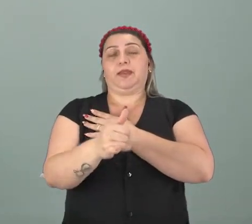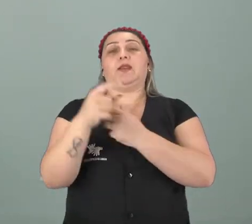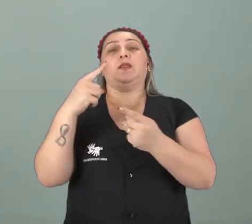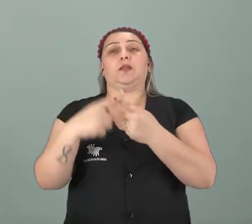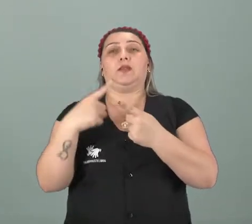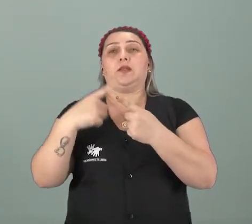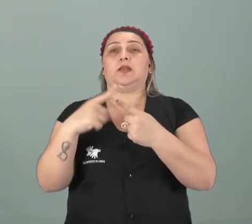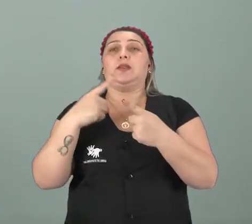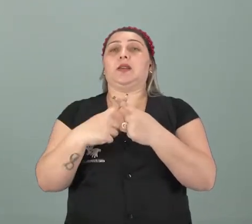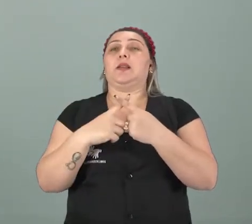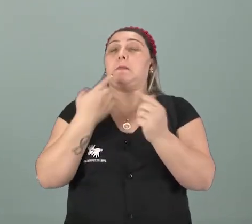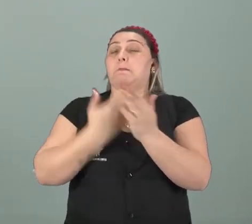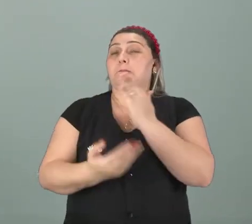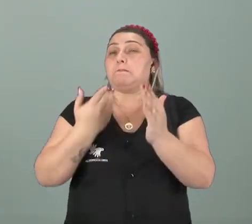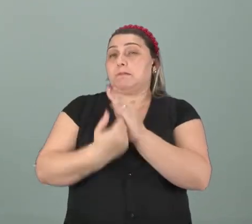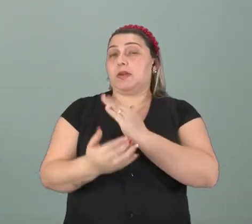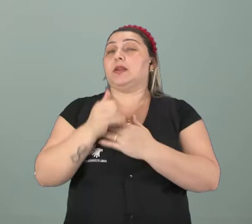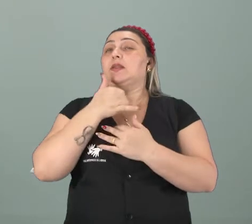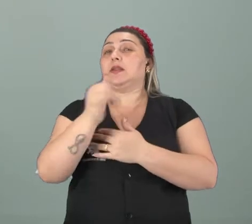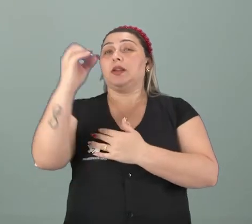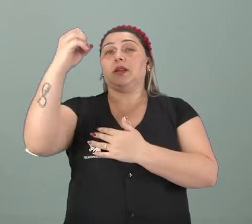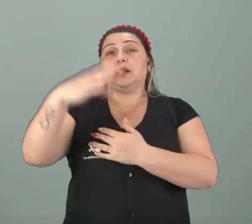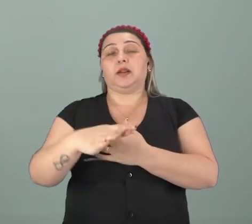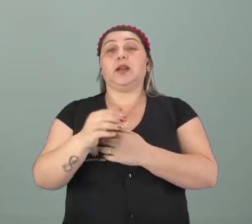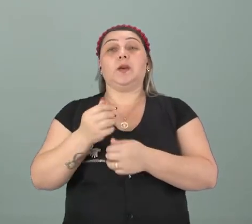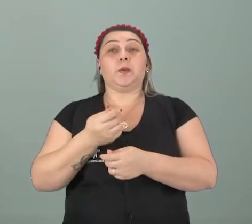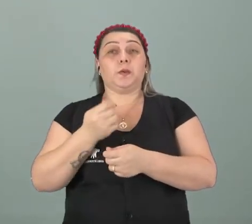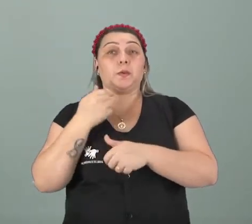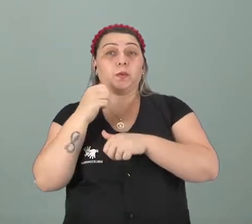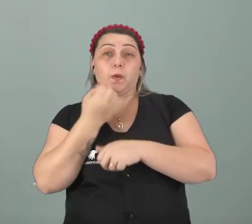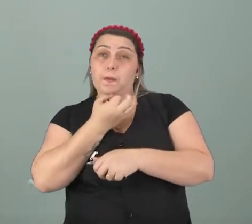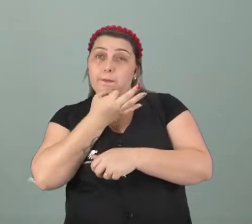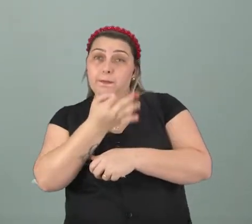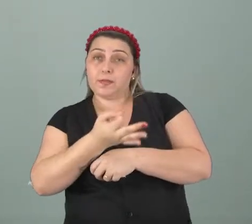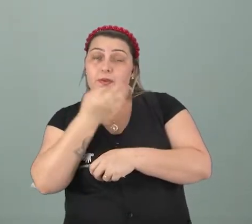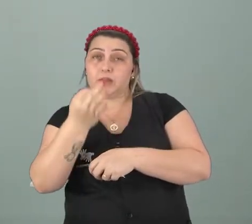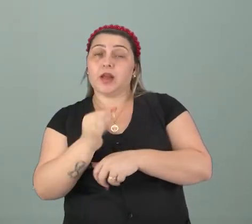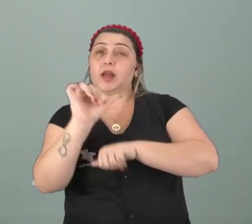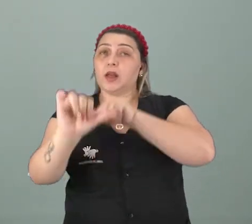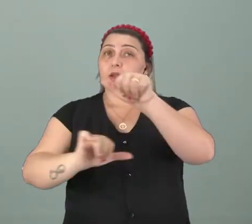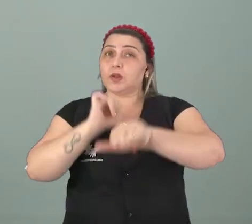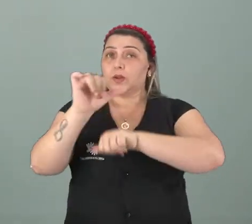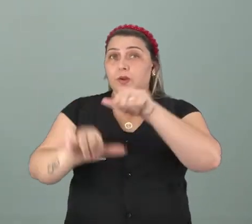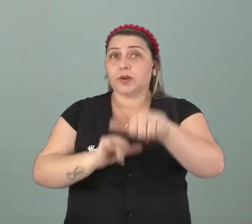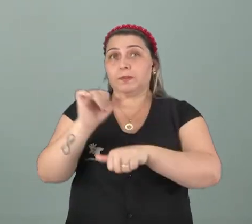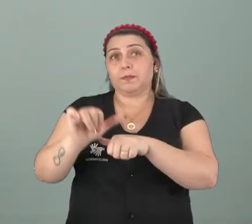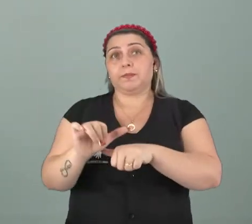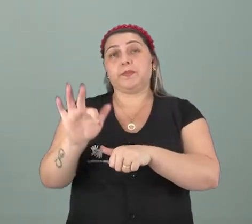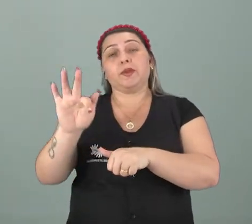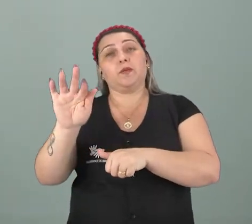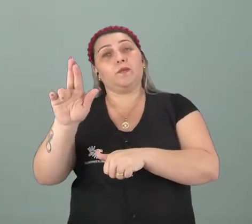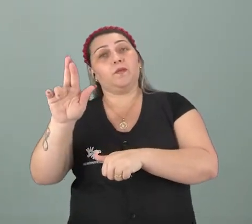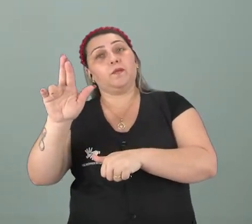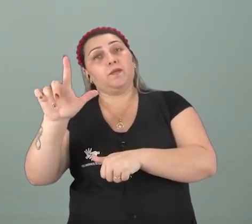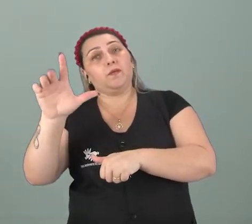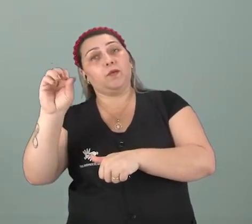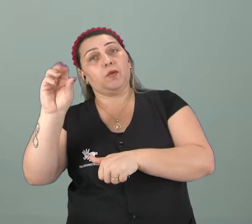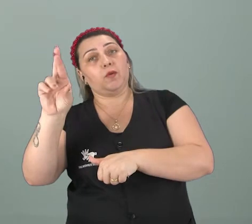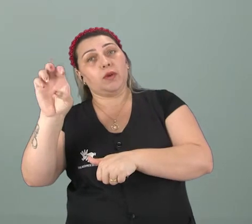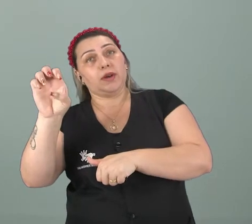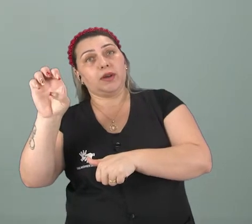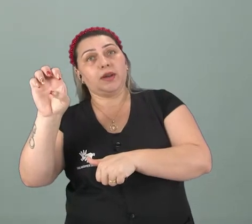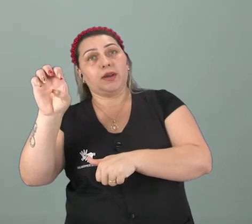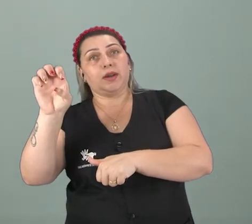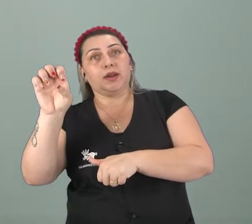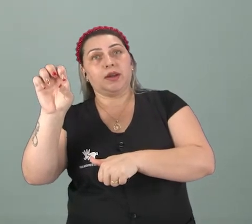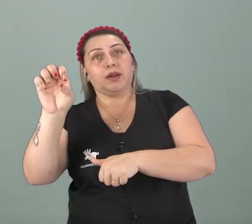o seu trabalho, mas desperdiça muita energia elétrica. Então, uma sugestão é trocar essa lâmpada incandescente ou por lâmpadas